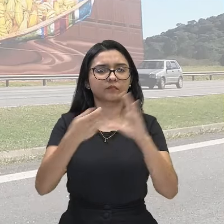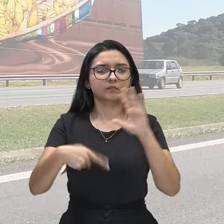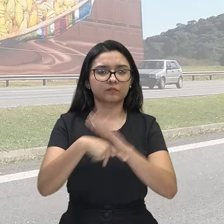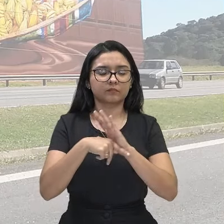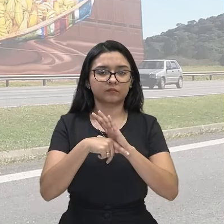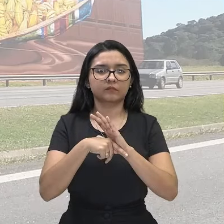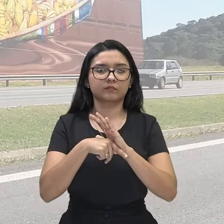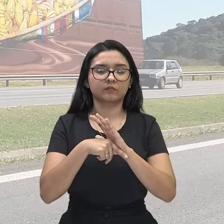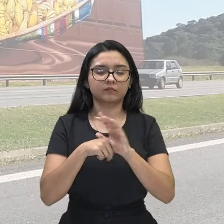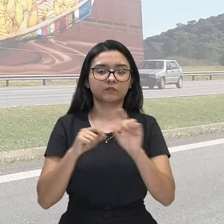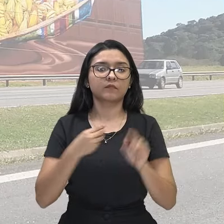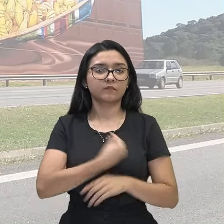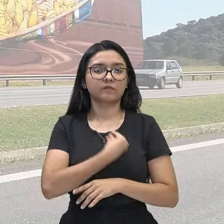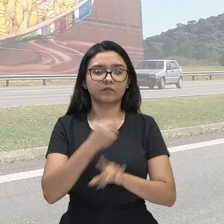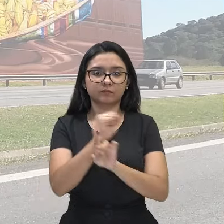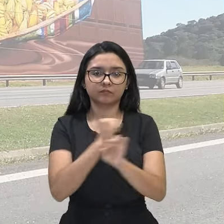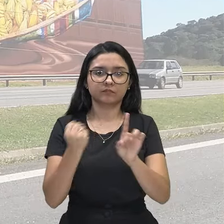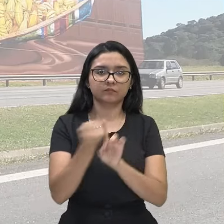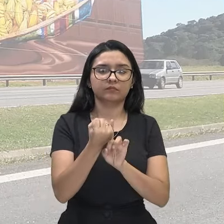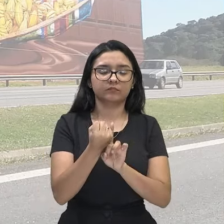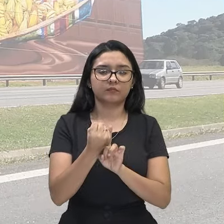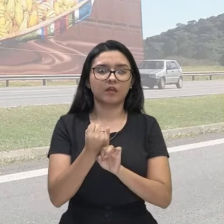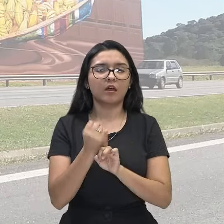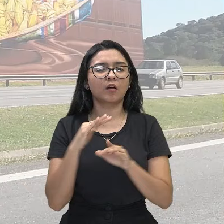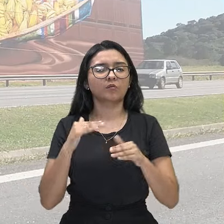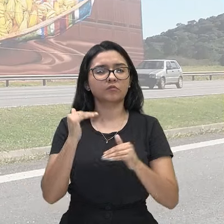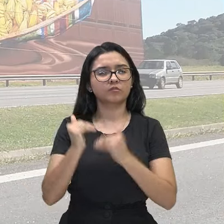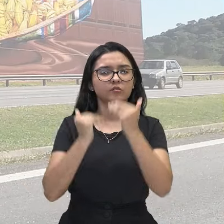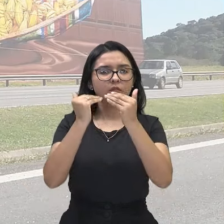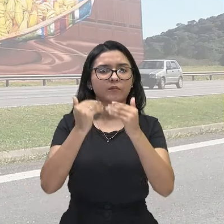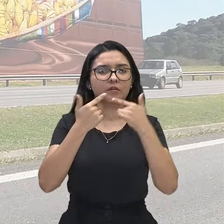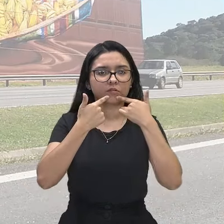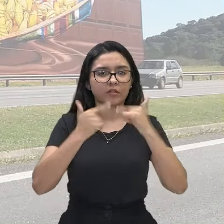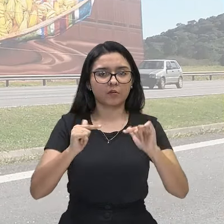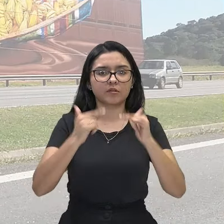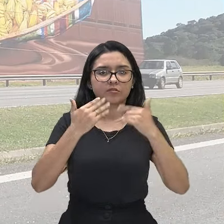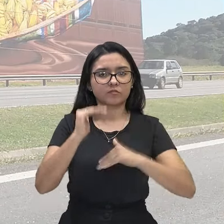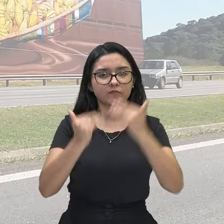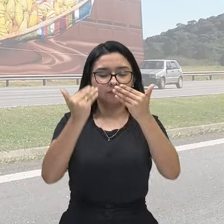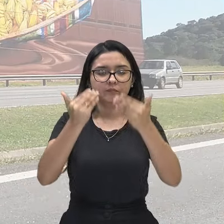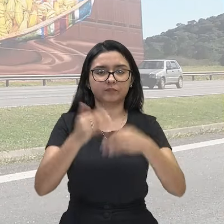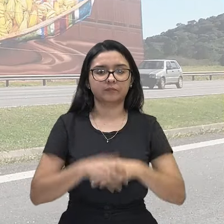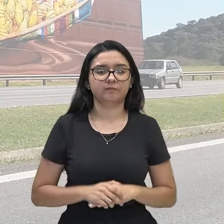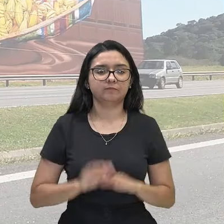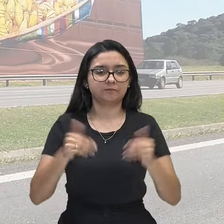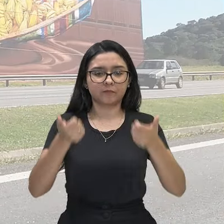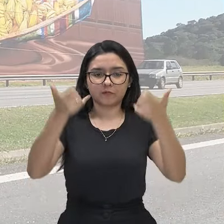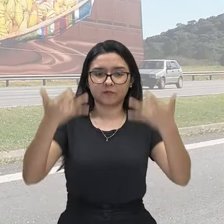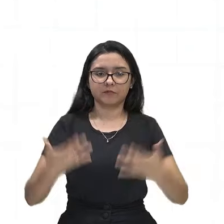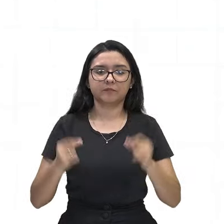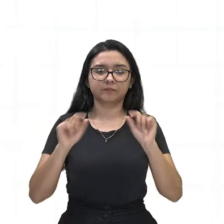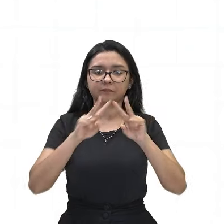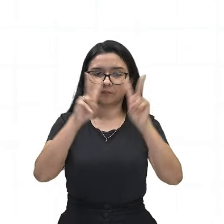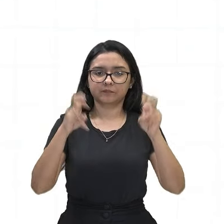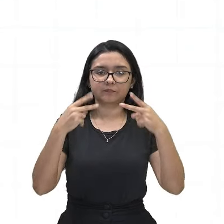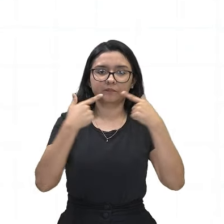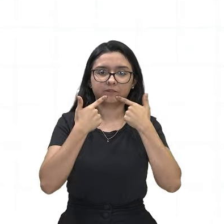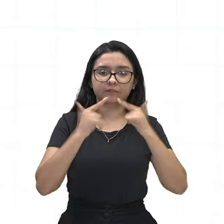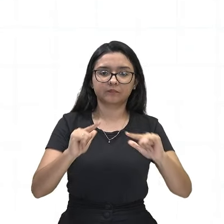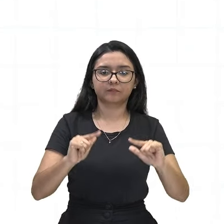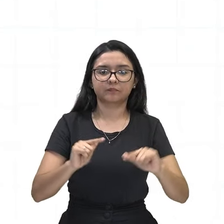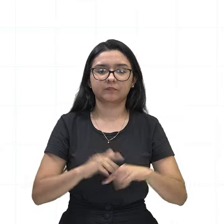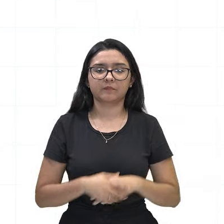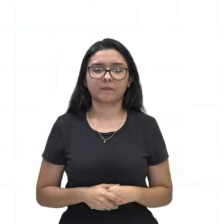seres humanos é o desenvolvimento da linguagem. Muito bem. Vamos falar um pouco aí sobre linguagem, mas a linguagem ela se